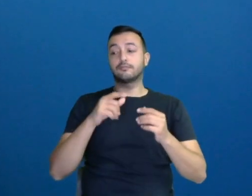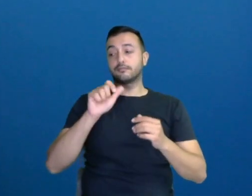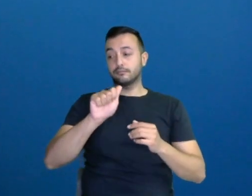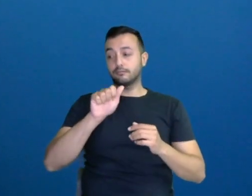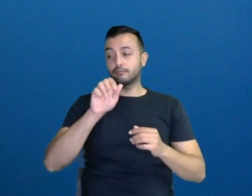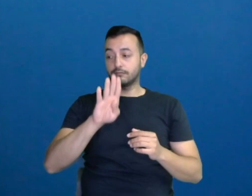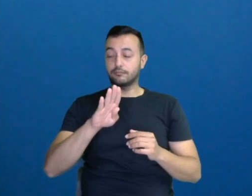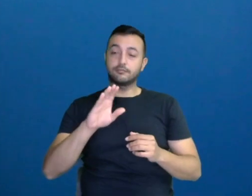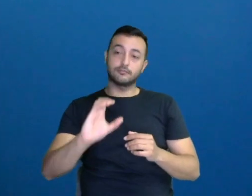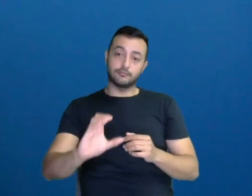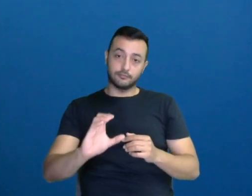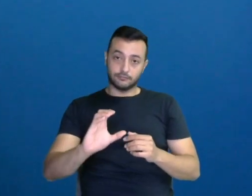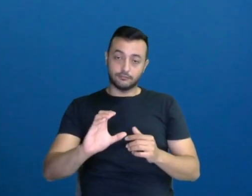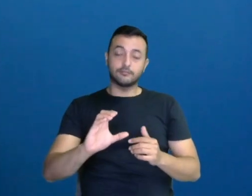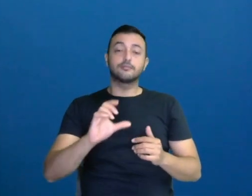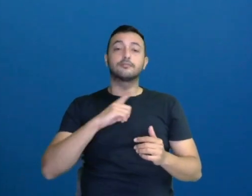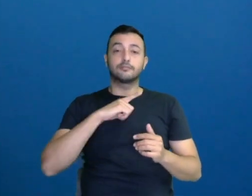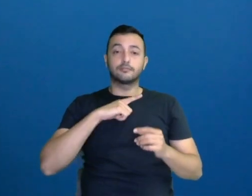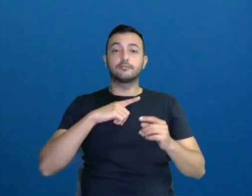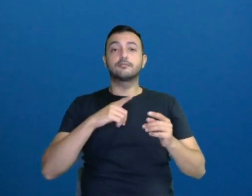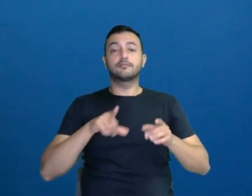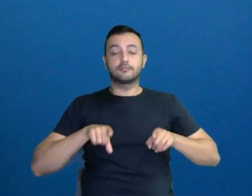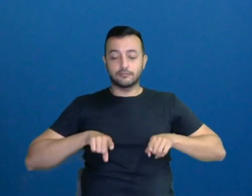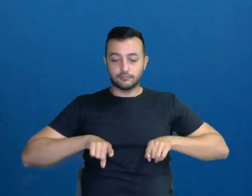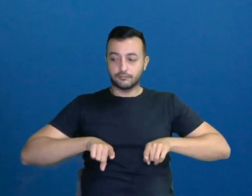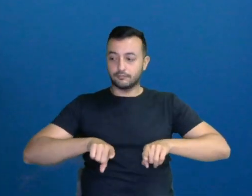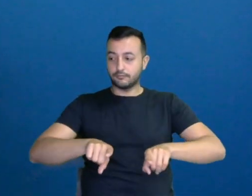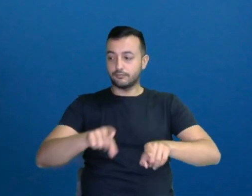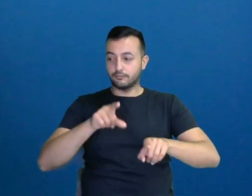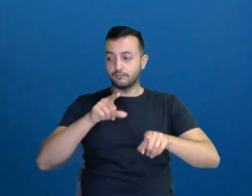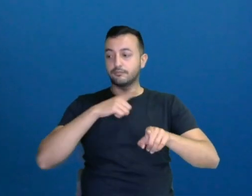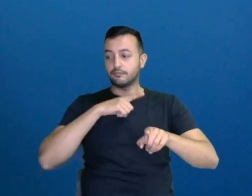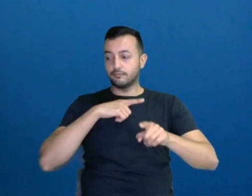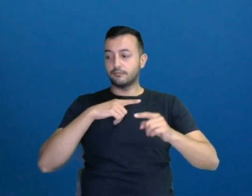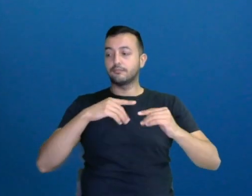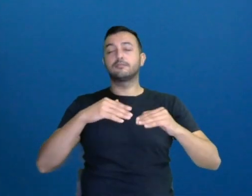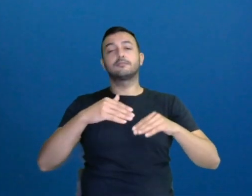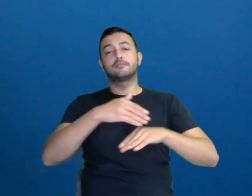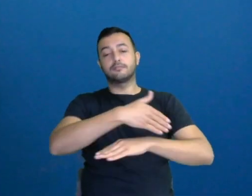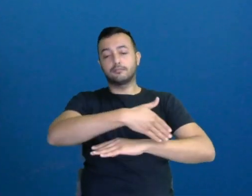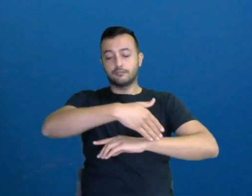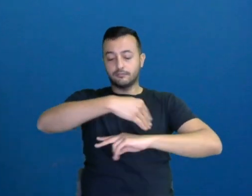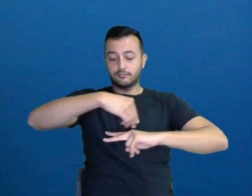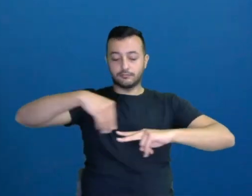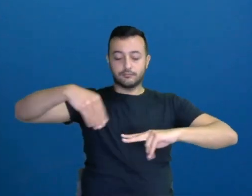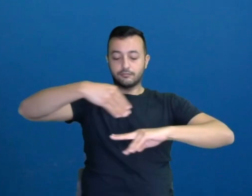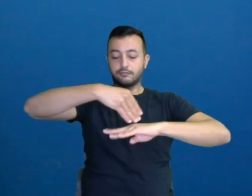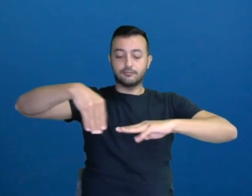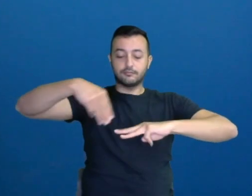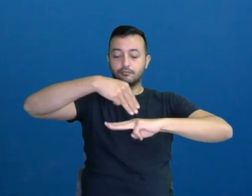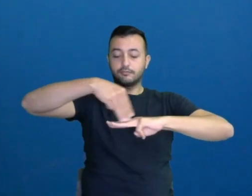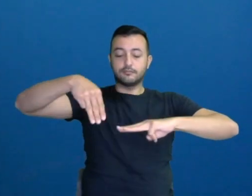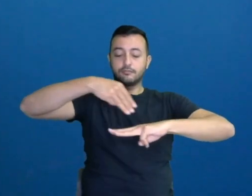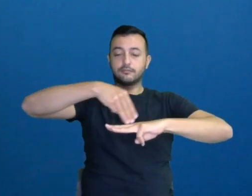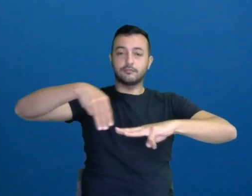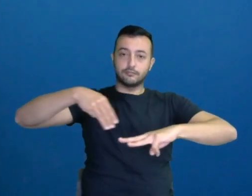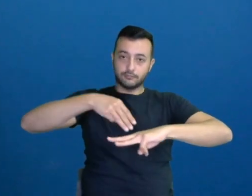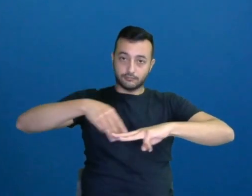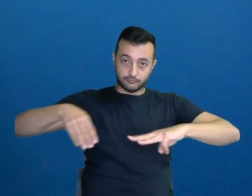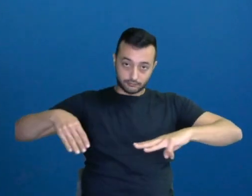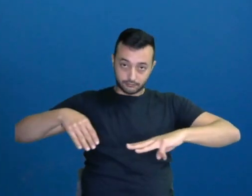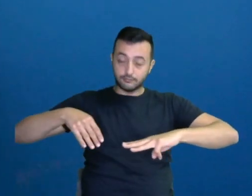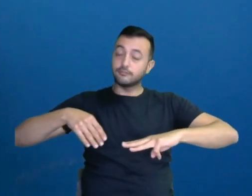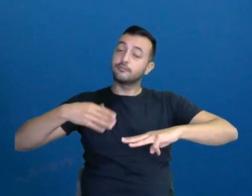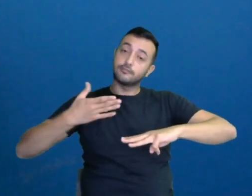e C, que são retas paralelas. Lembra que retas paralelas são retas que não se tocam, elas estão